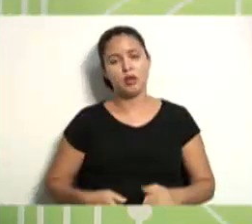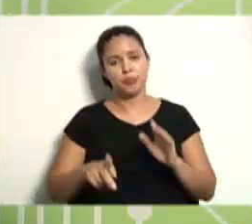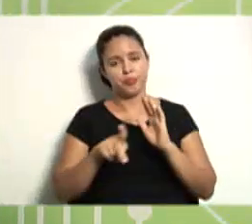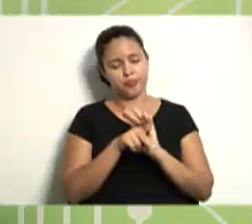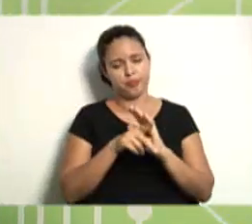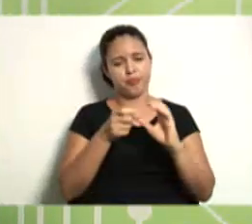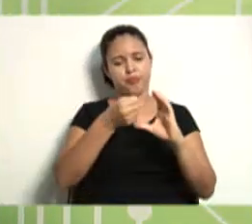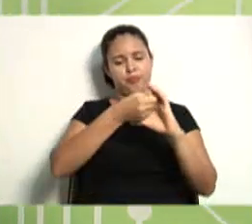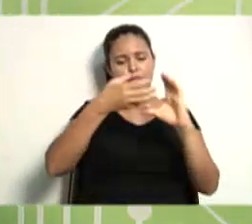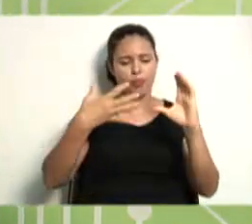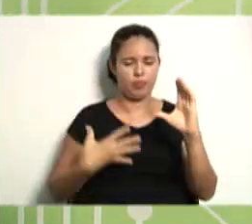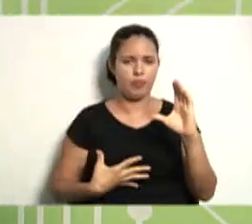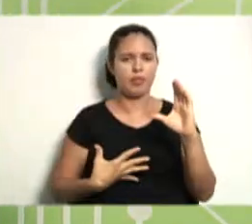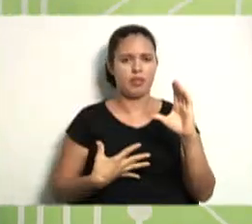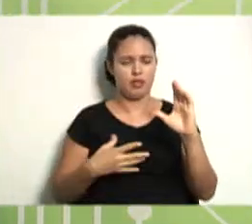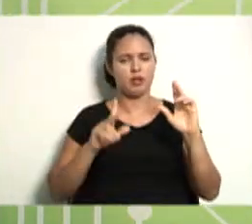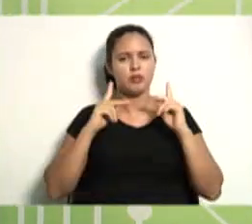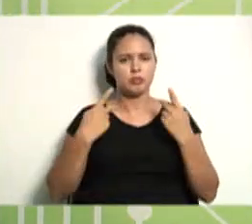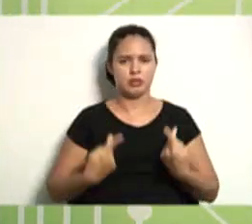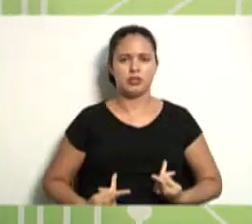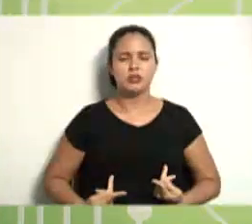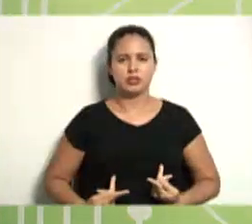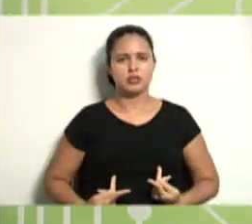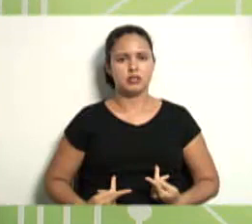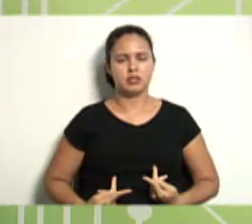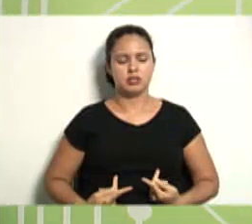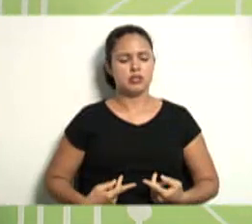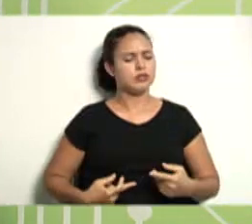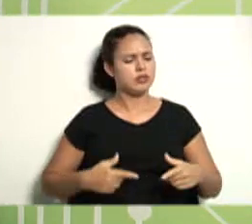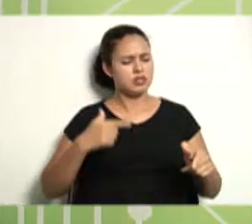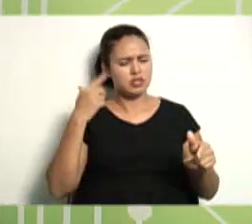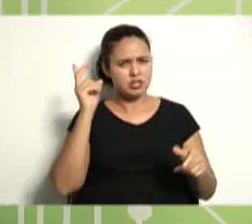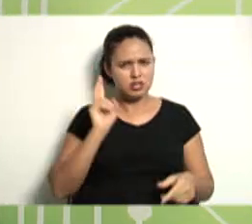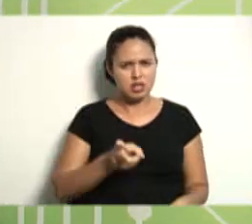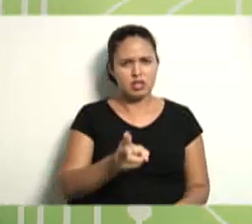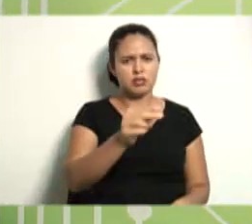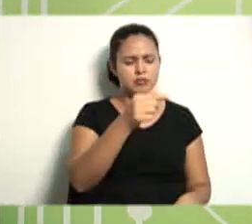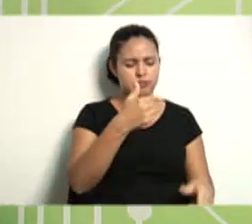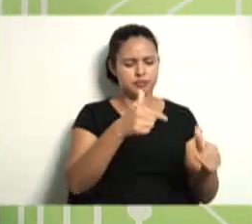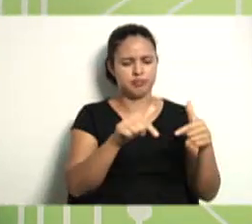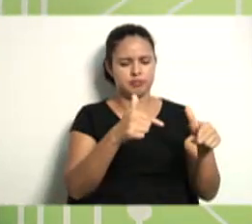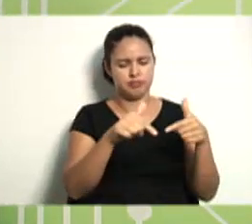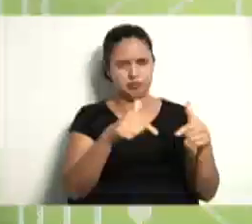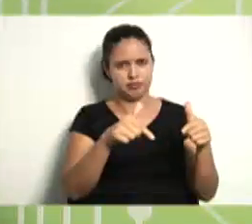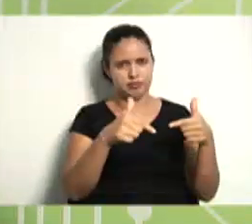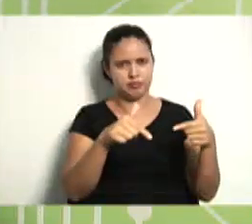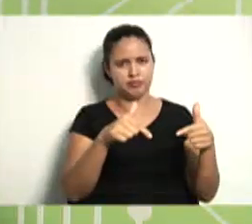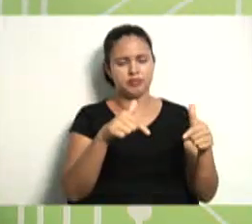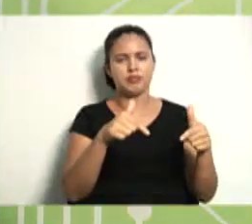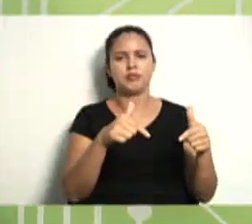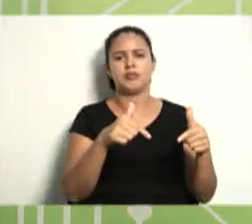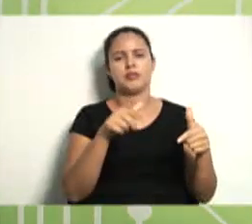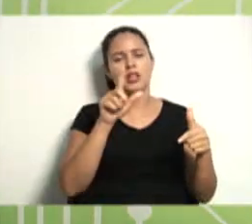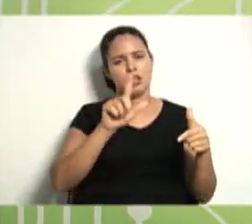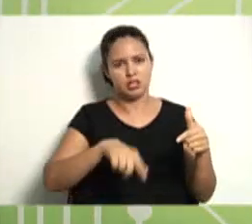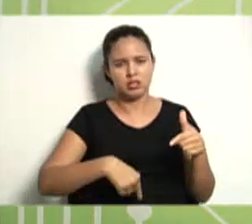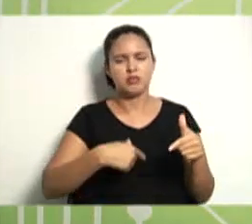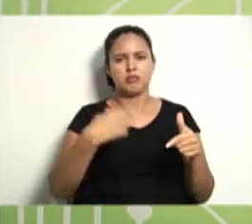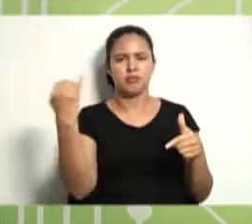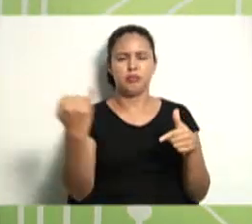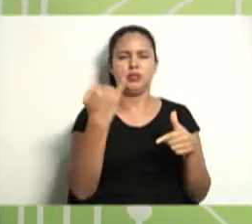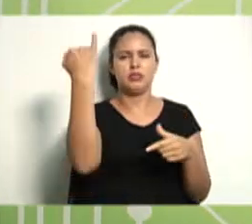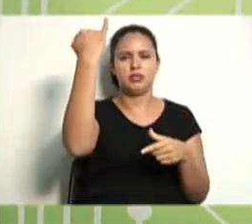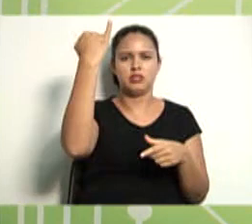uma atividade humana, né? O trabalho esse potencial que